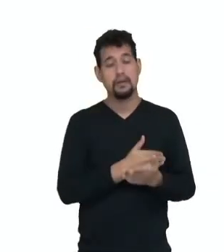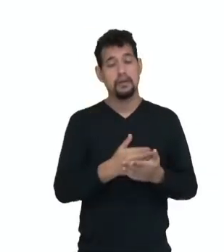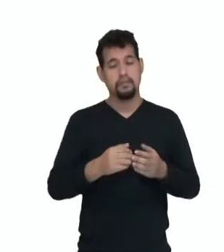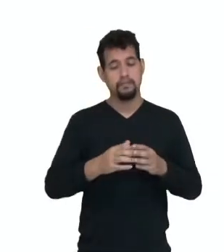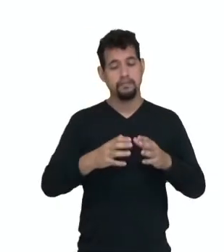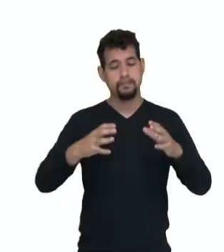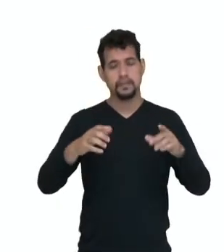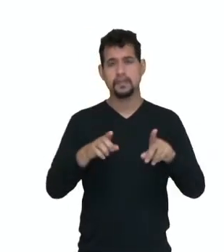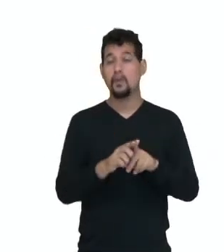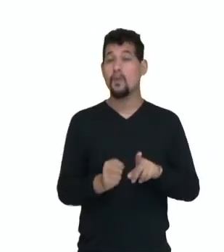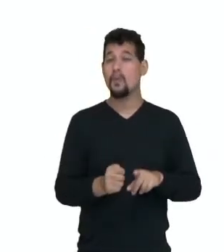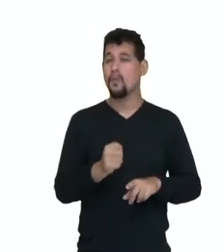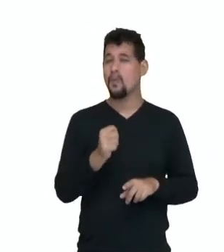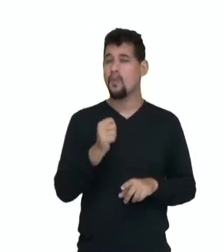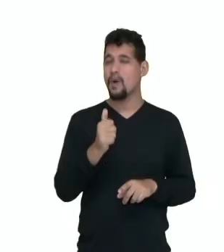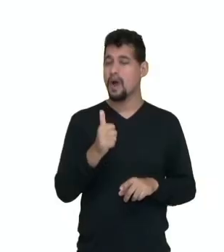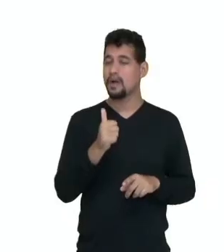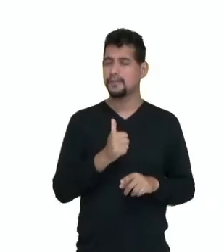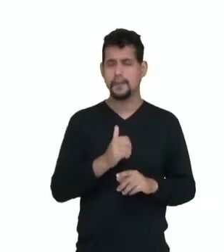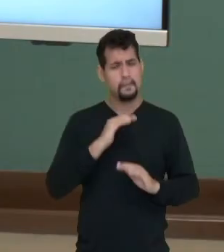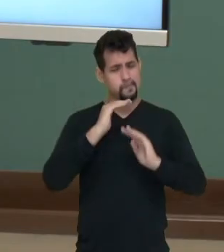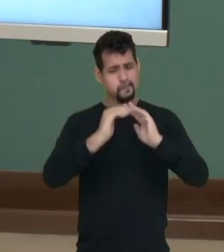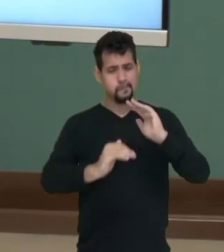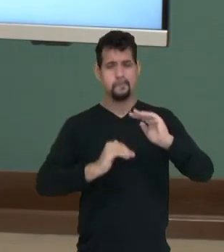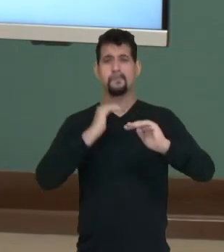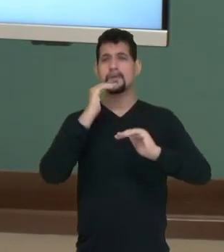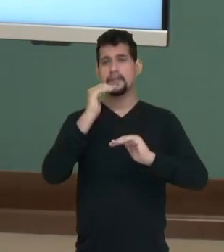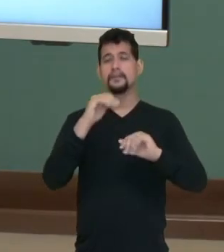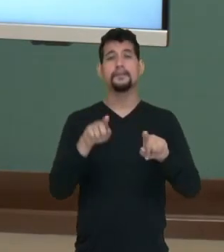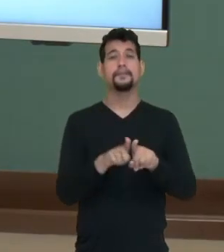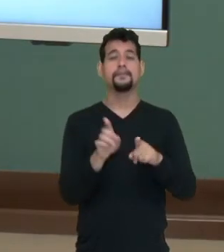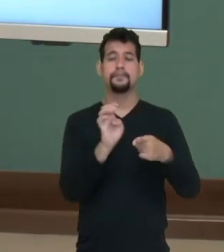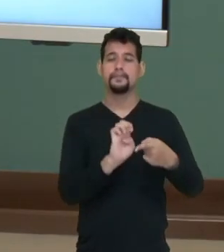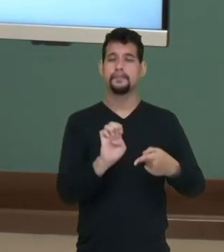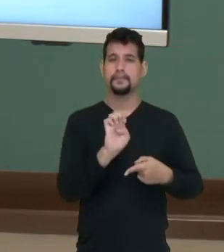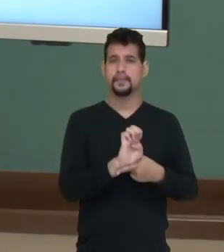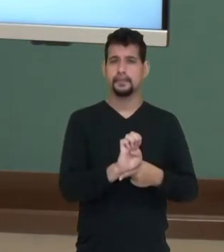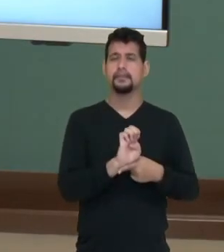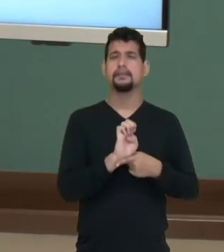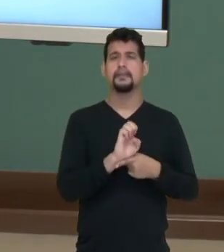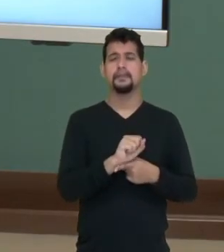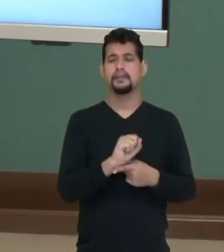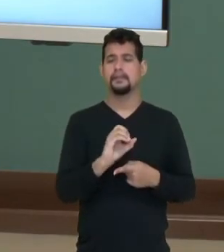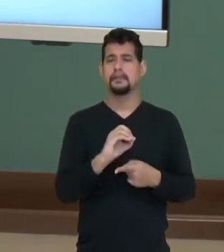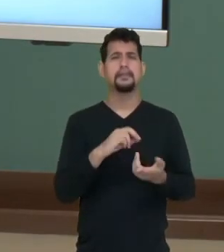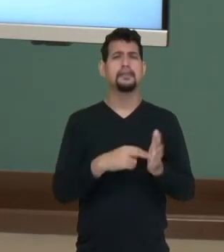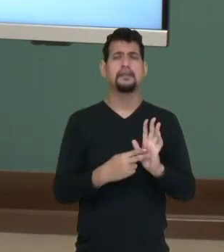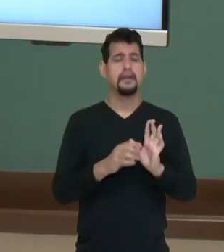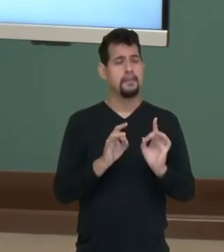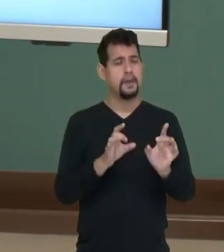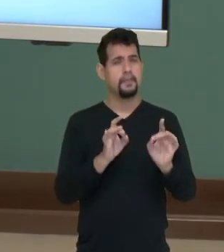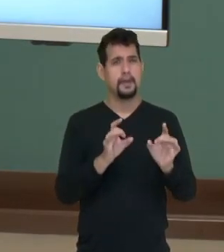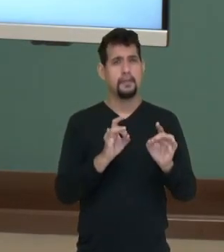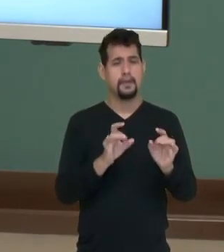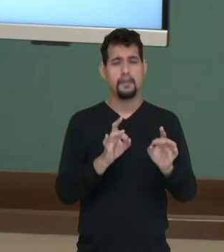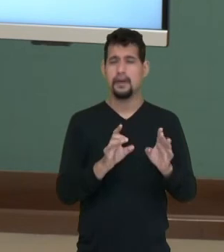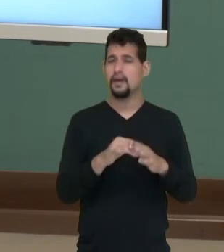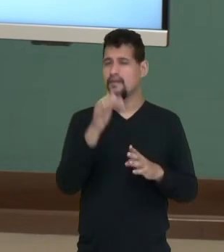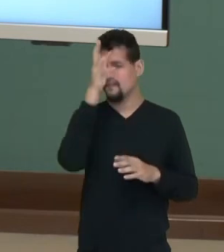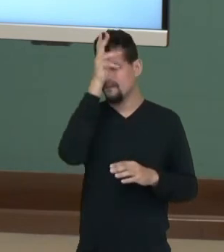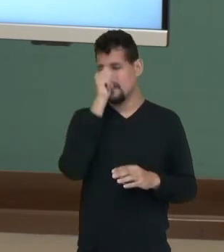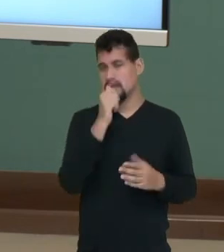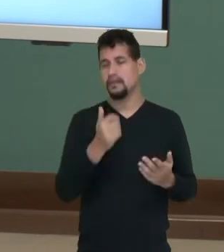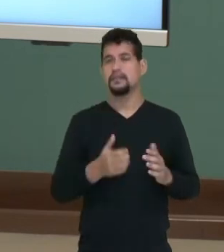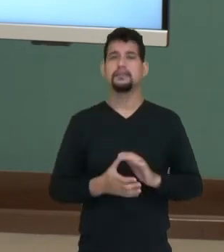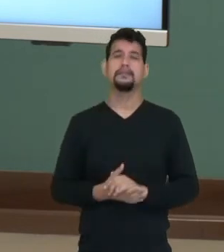crescer quase que exponencialmente, né? Sobretudo no estado de Santa Catarina, por exemplo, que é um grande exportador de aves mundo